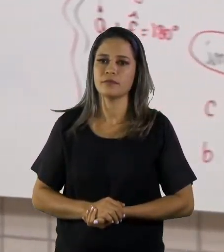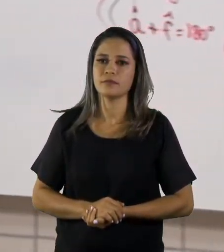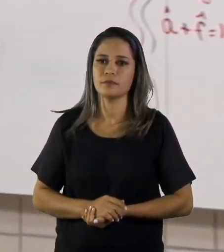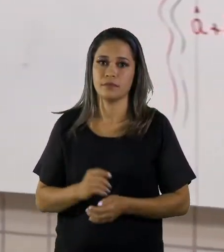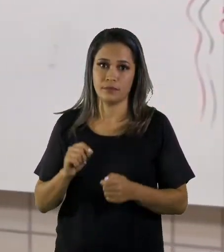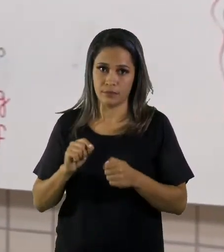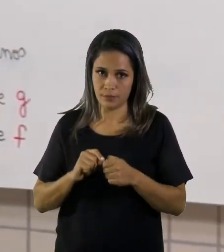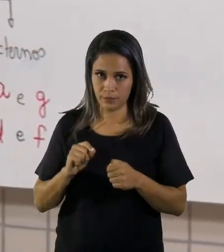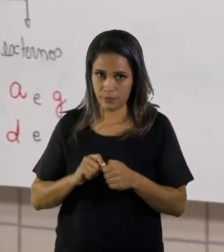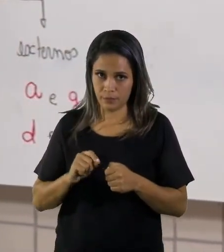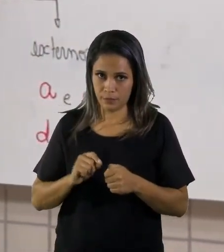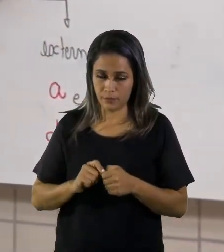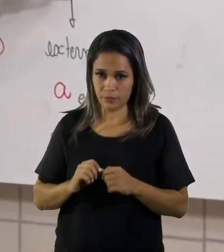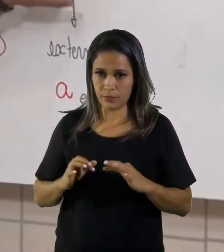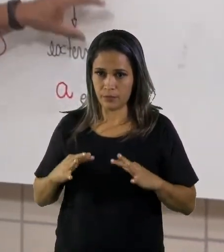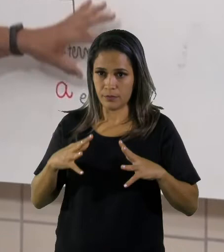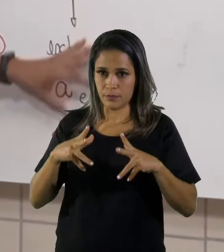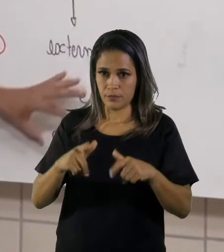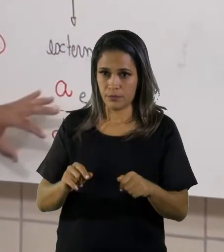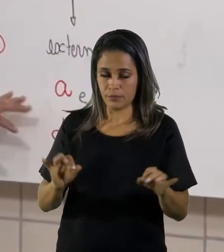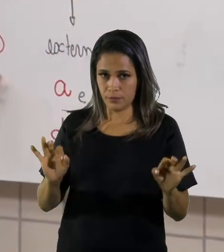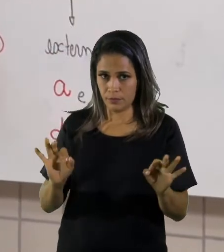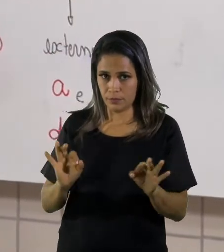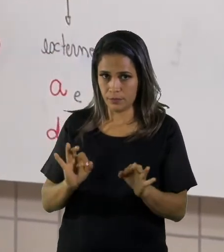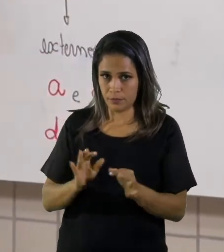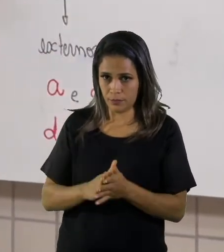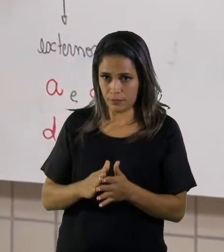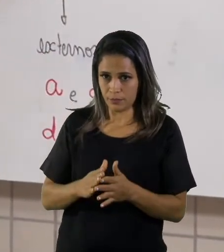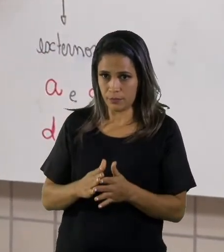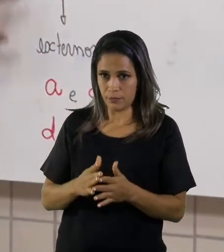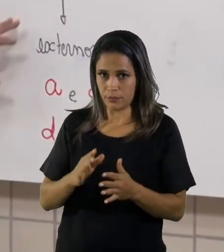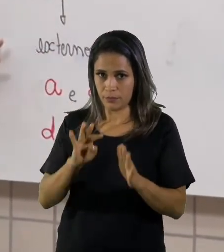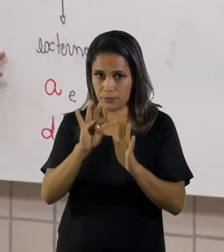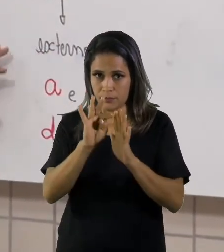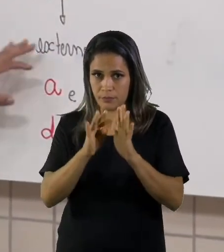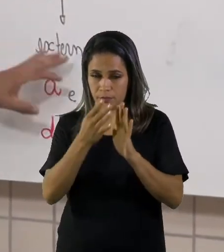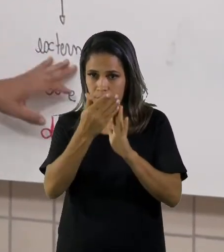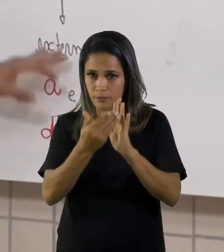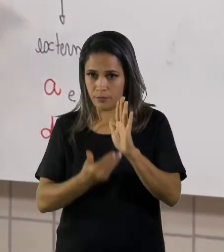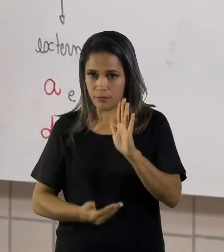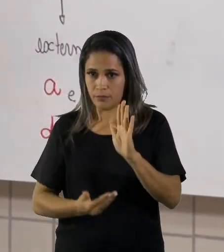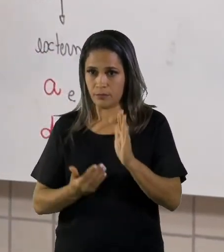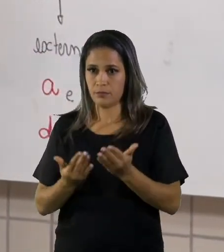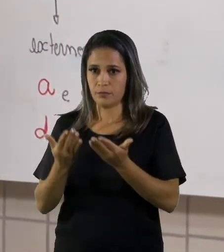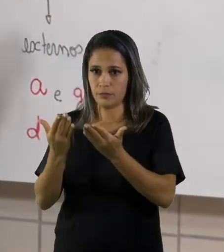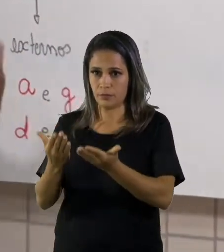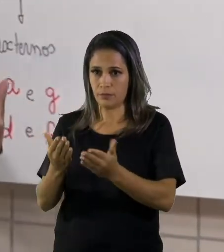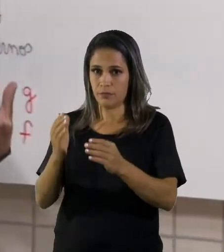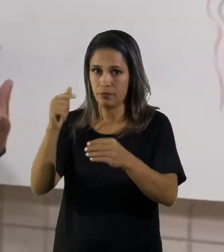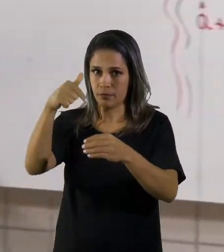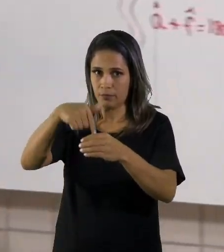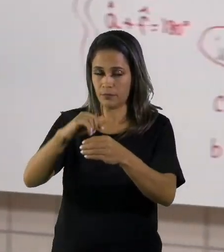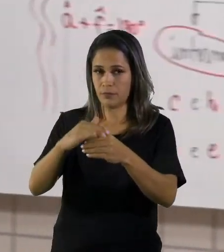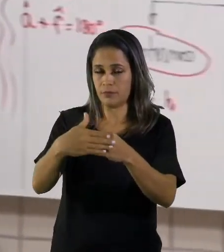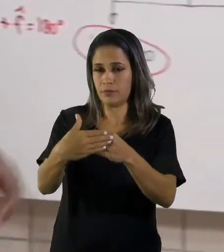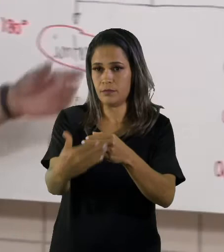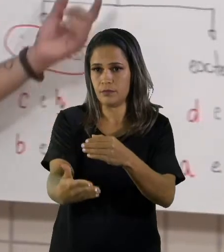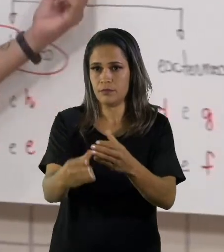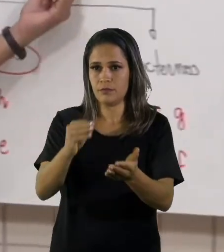fizemos tudo o que poderíamos fazer com a teoria de alternos, internos e externos. Agora